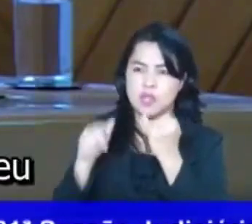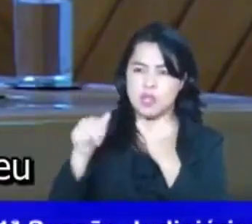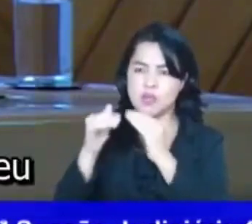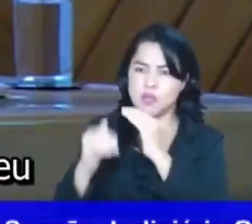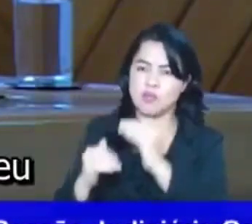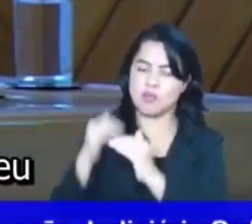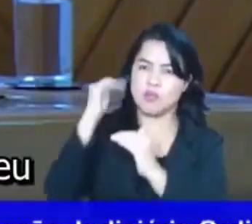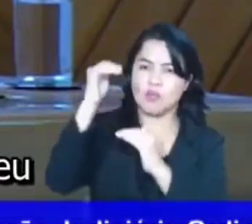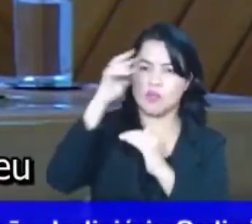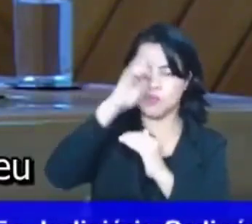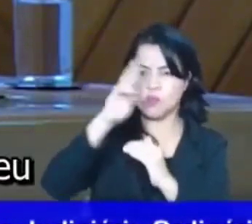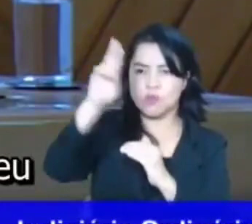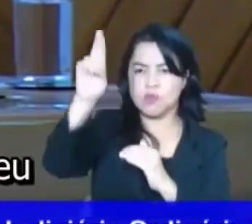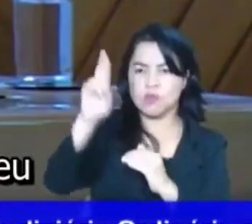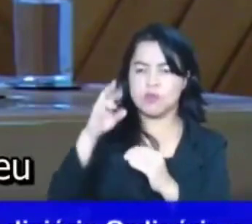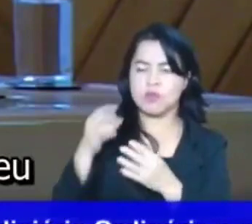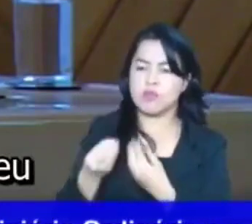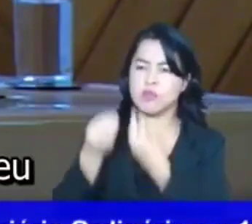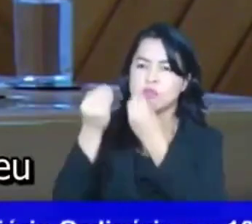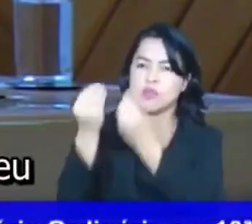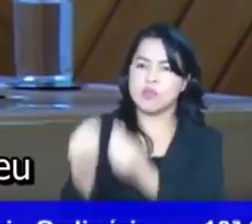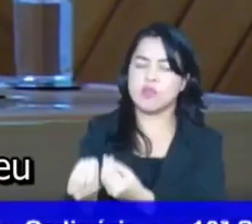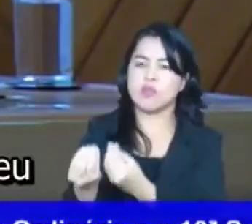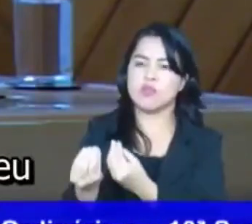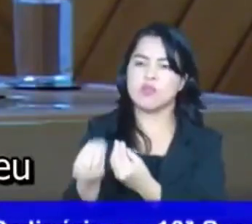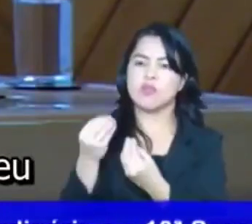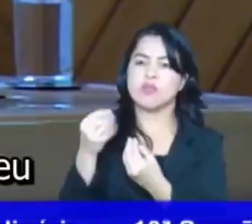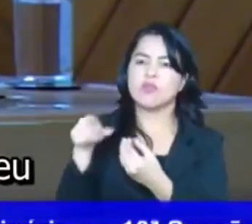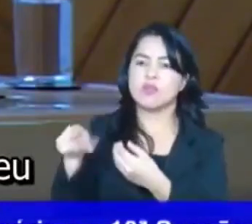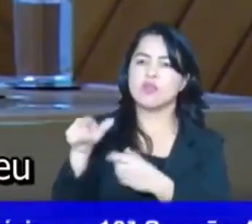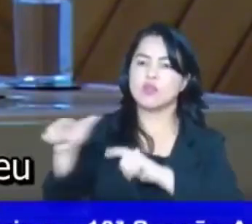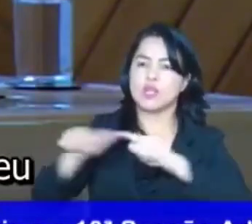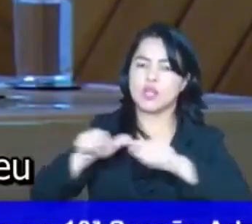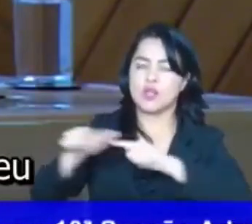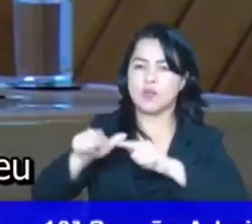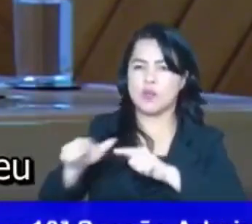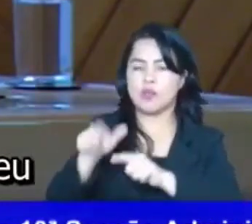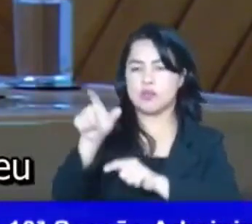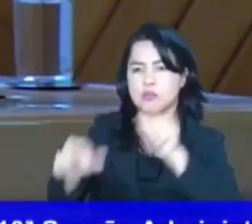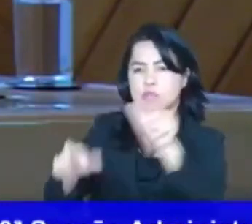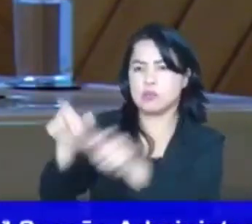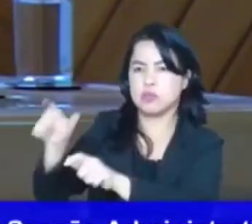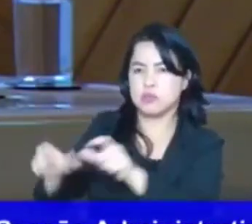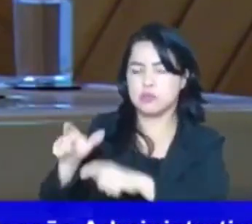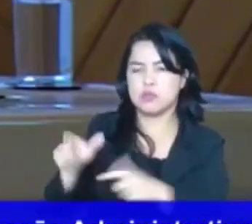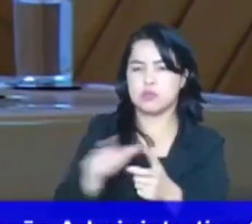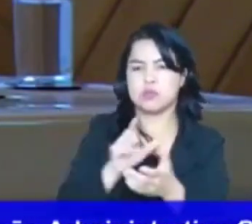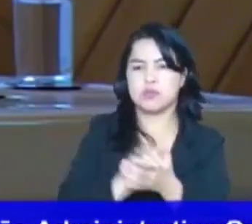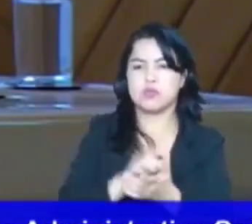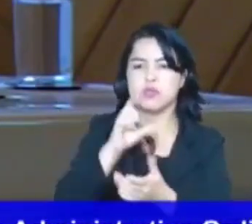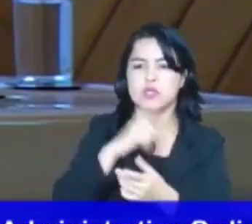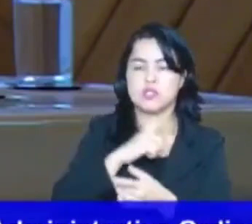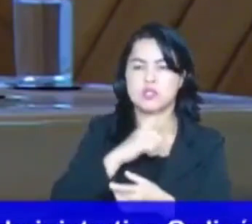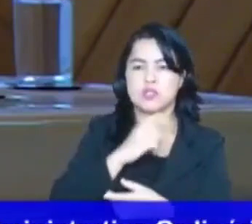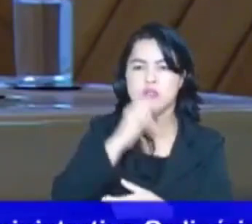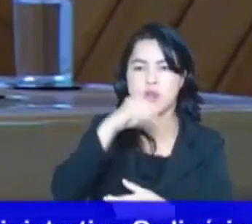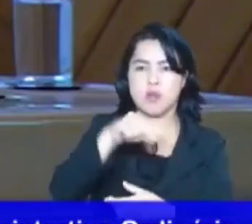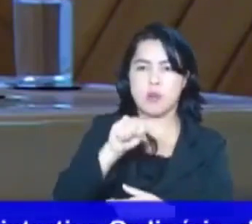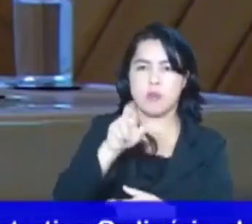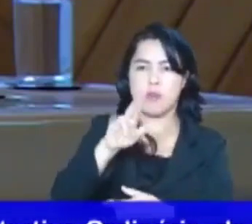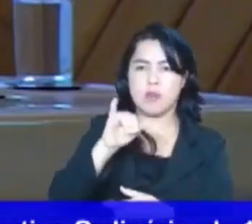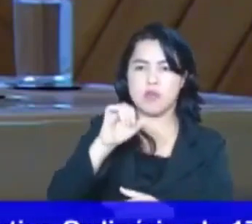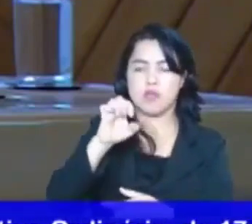superiora hierárquica, ofereceu e deu cargos para algumas pessoas, entre elas Marielle